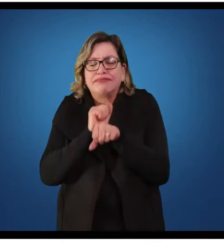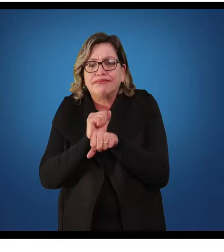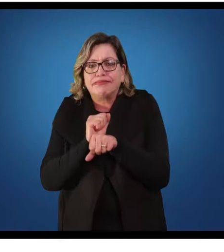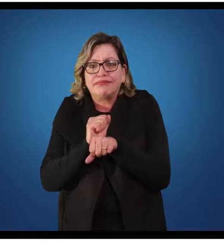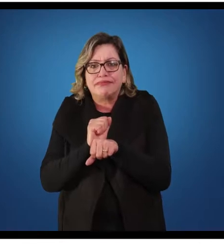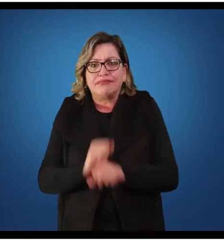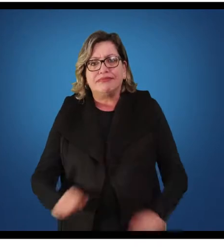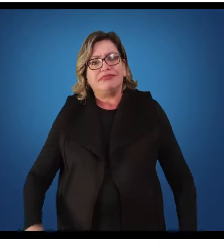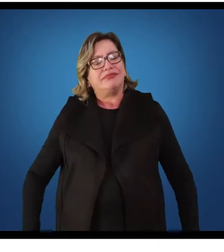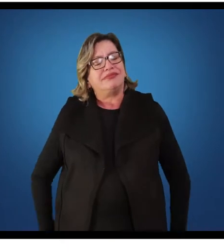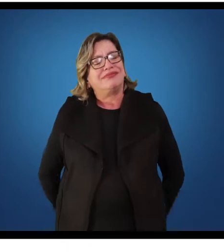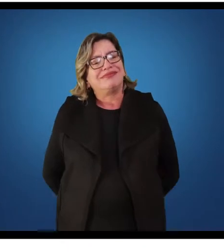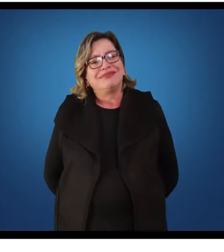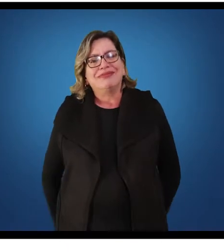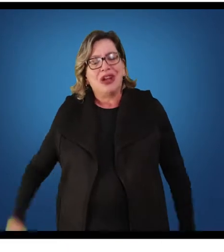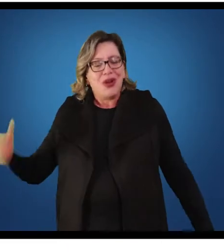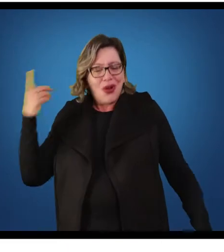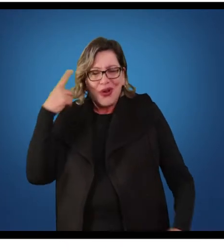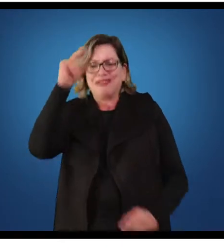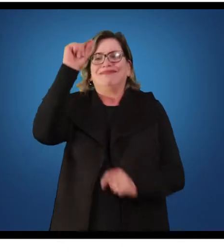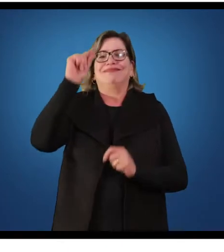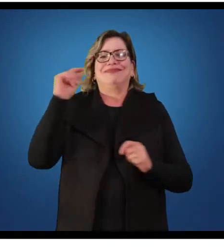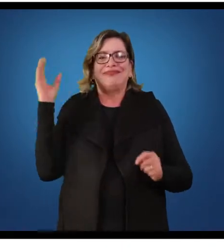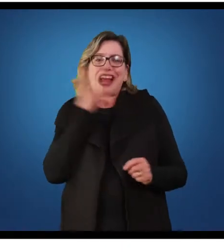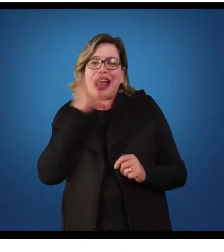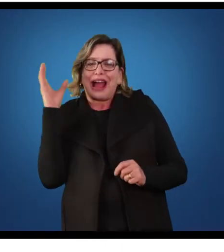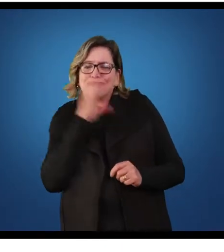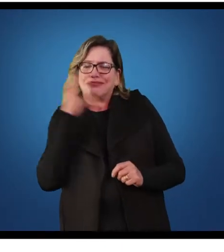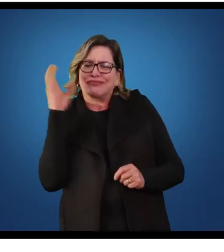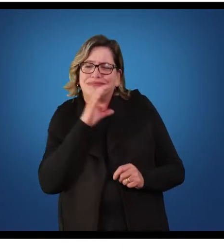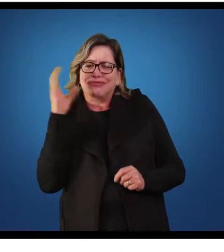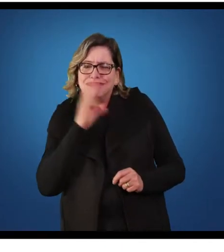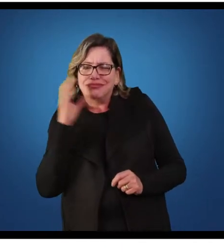Parou! Vai! Correndo!